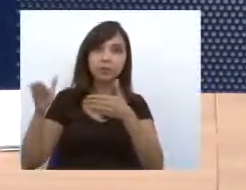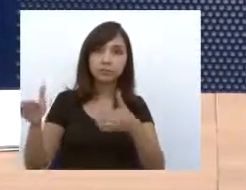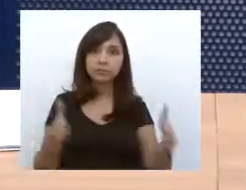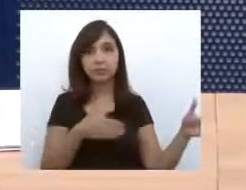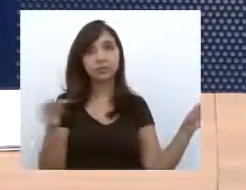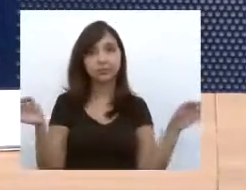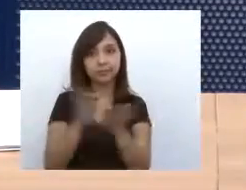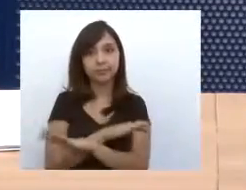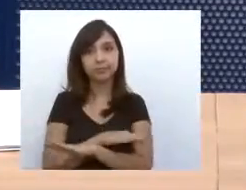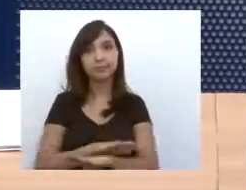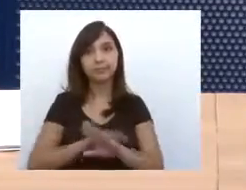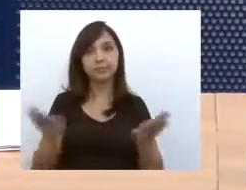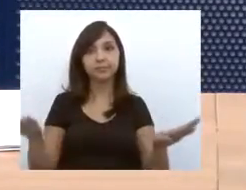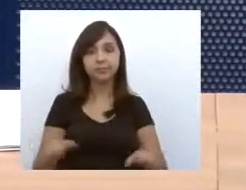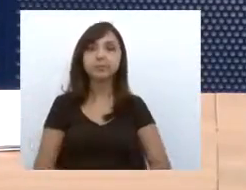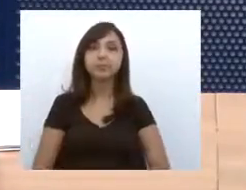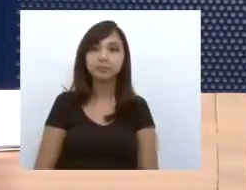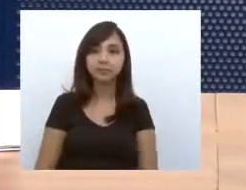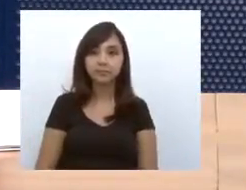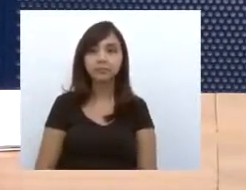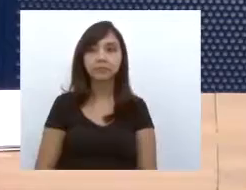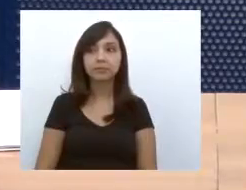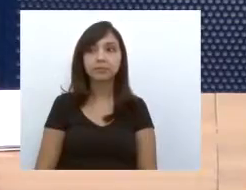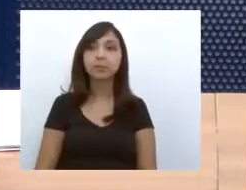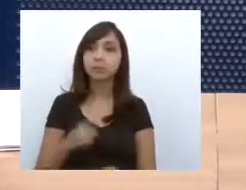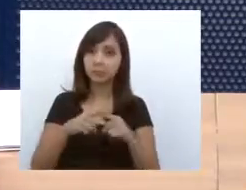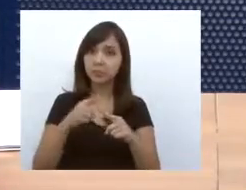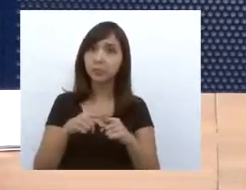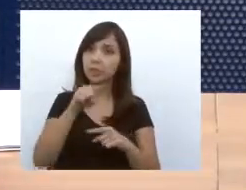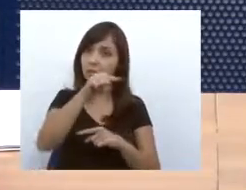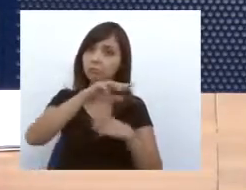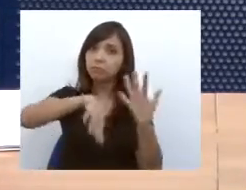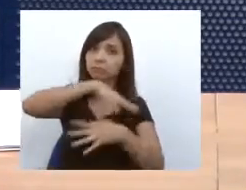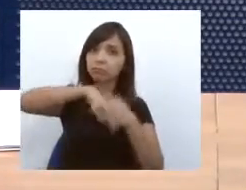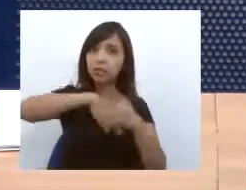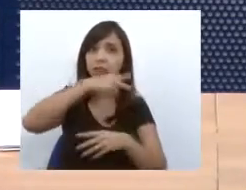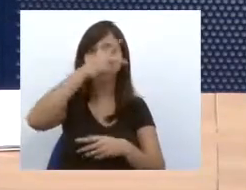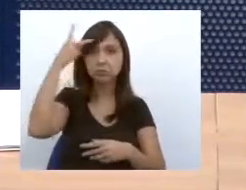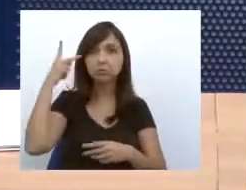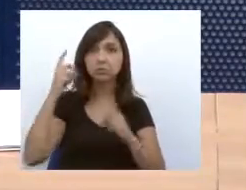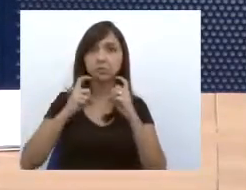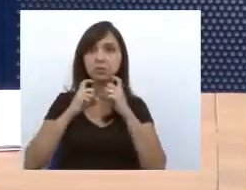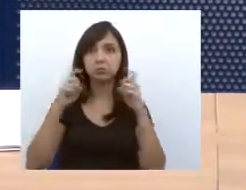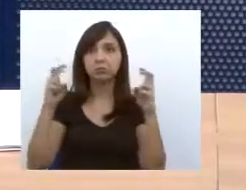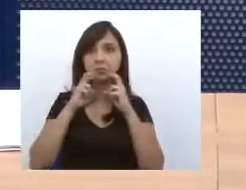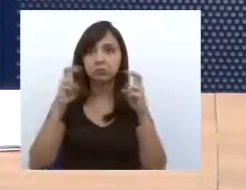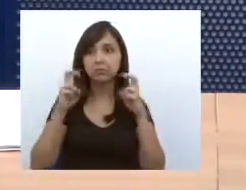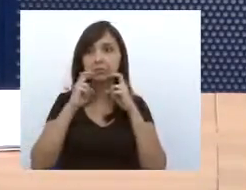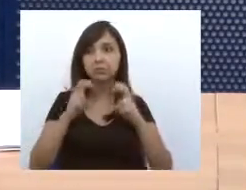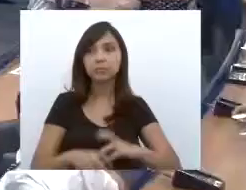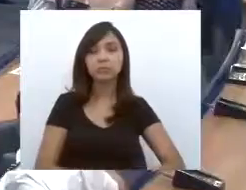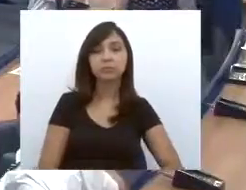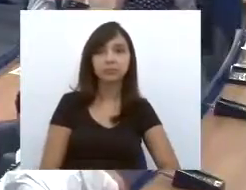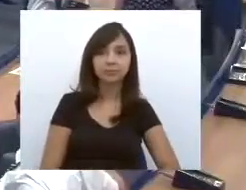Obrigado, vereador. Presidente. Devido ao tumulto. Devido ao tumulto das pessoas.